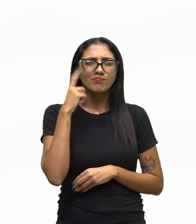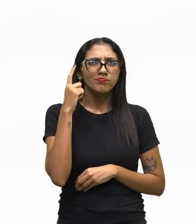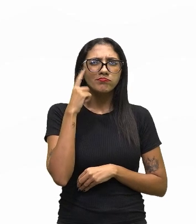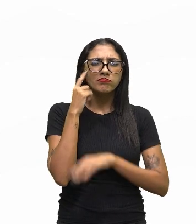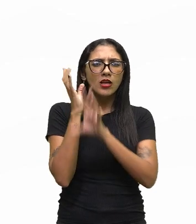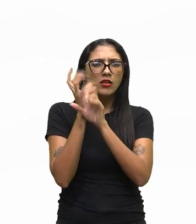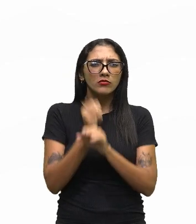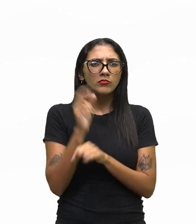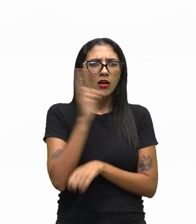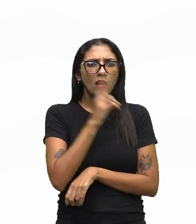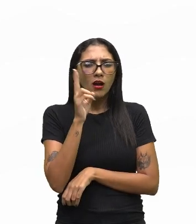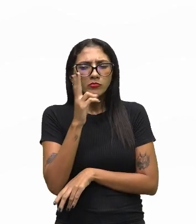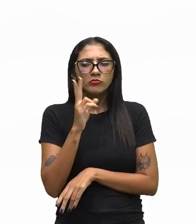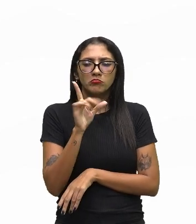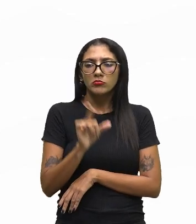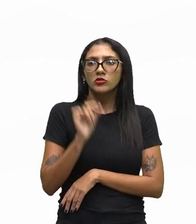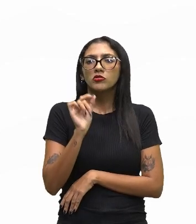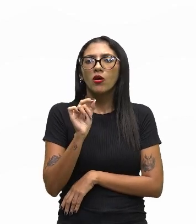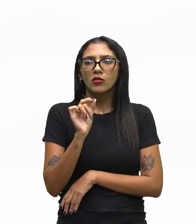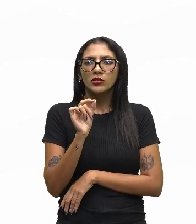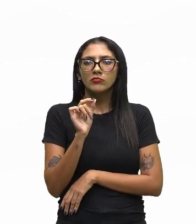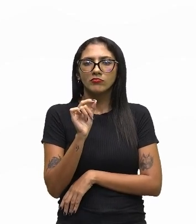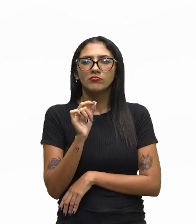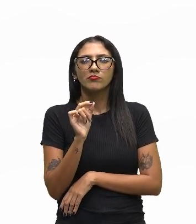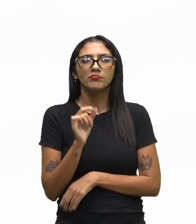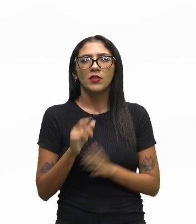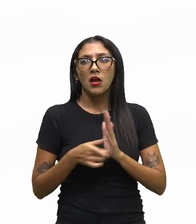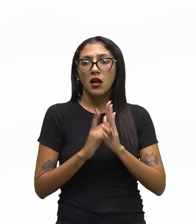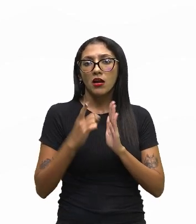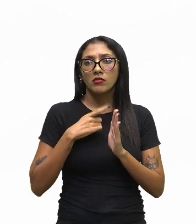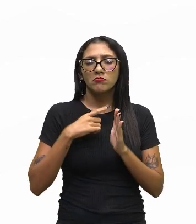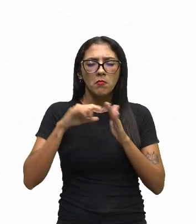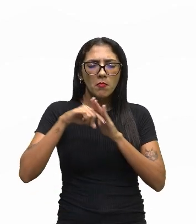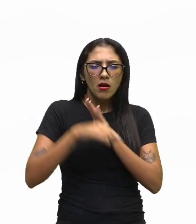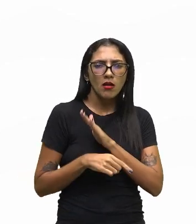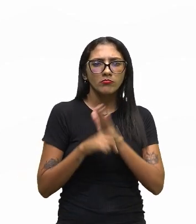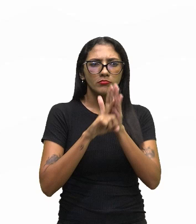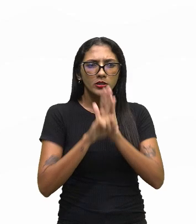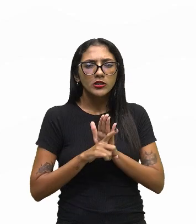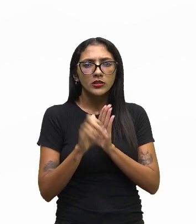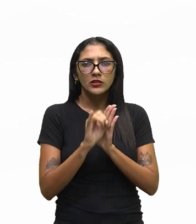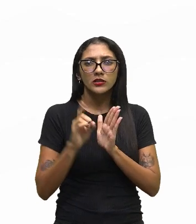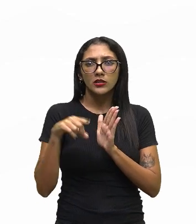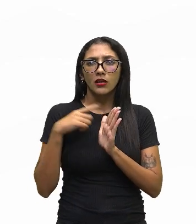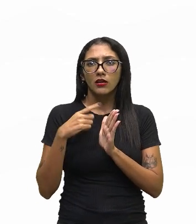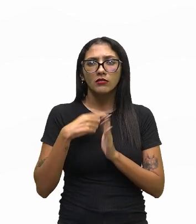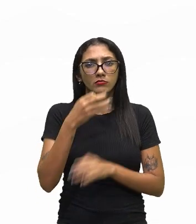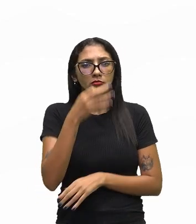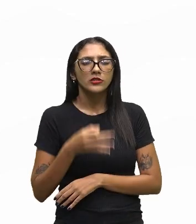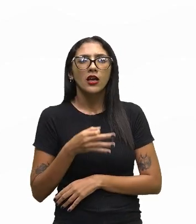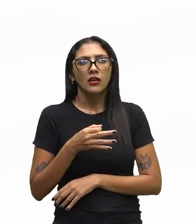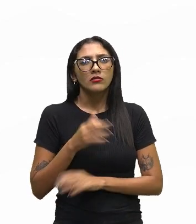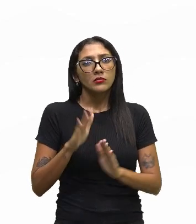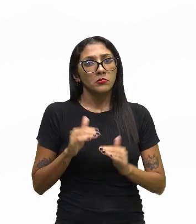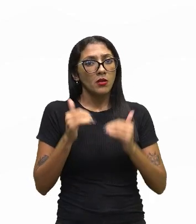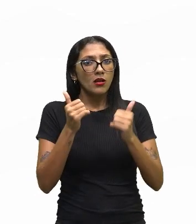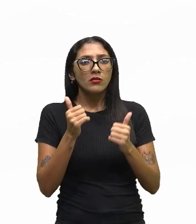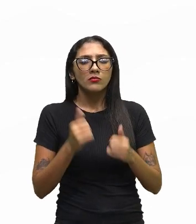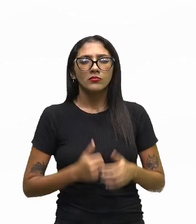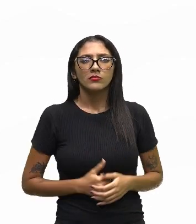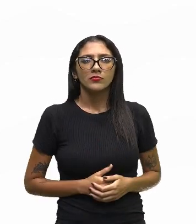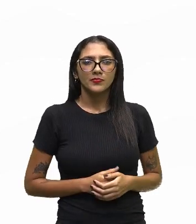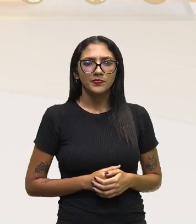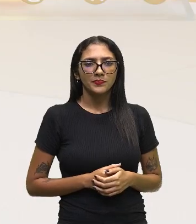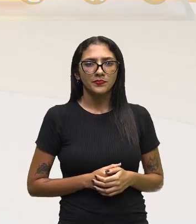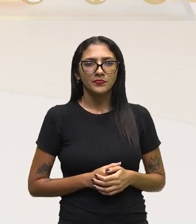cálculo mental e toma a decisão sem antes analisar profundamente se aquela é a alternativa mais racional.